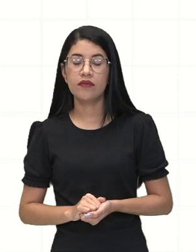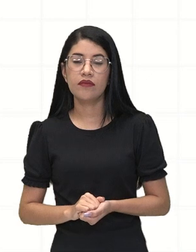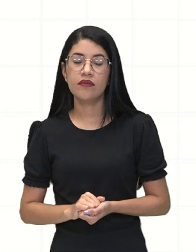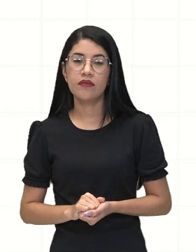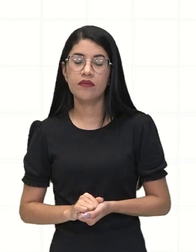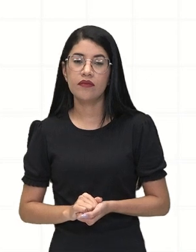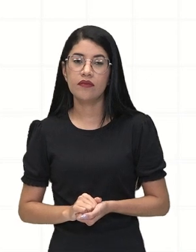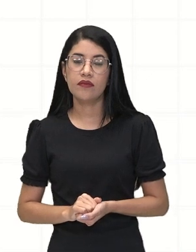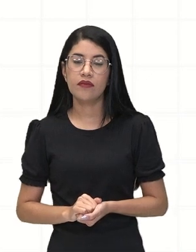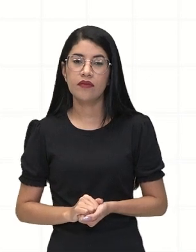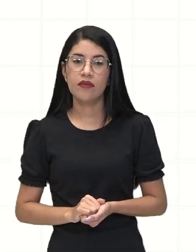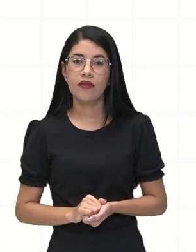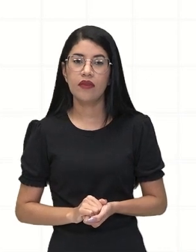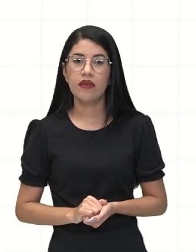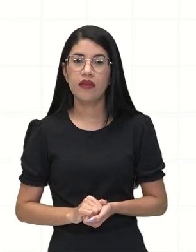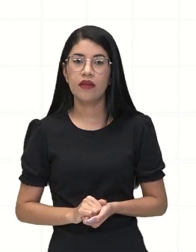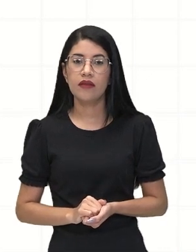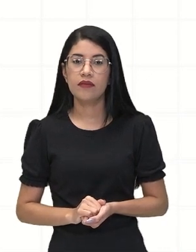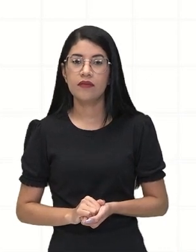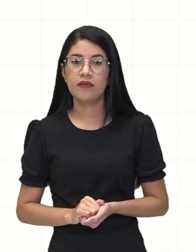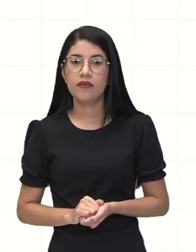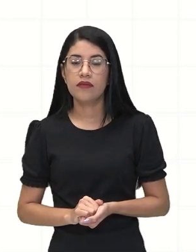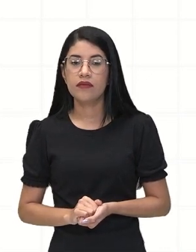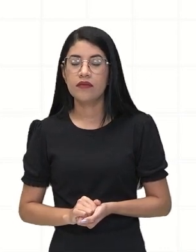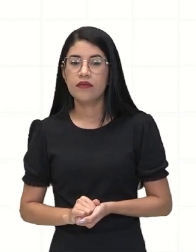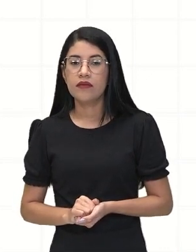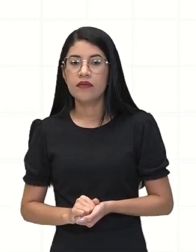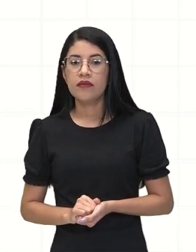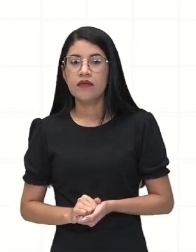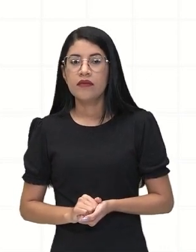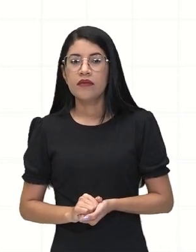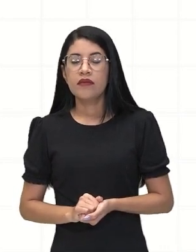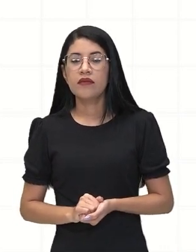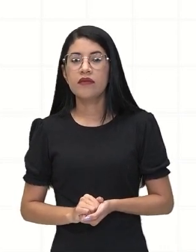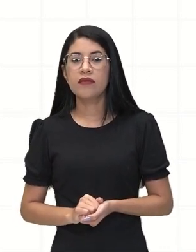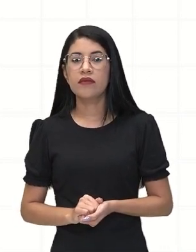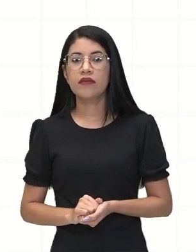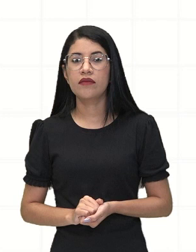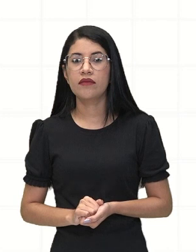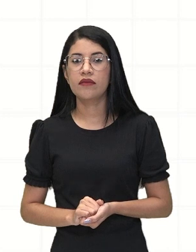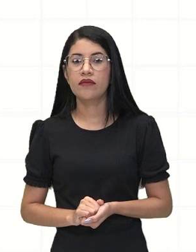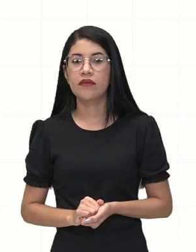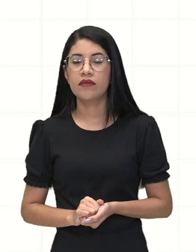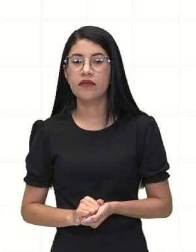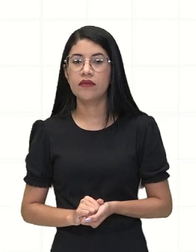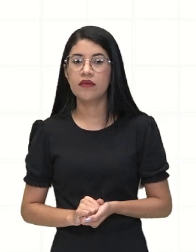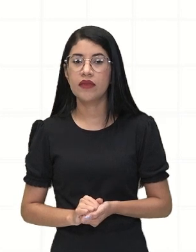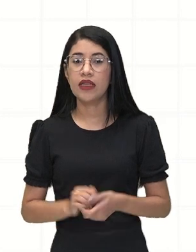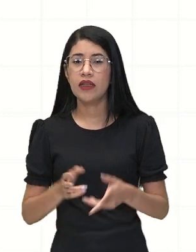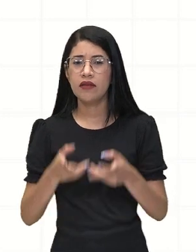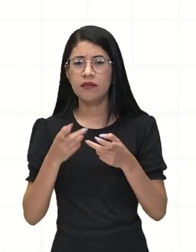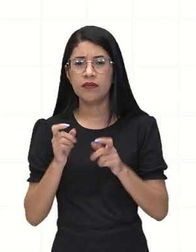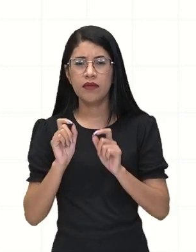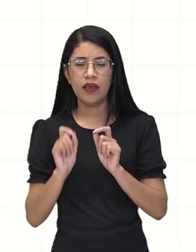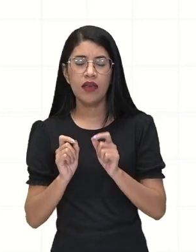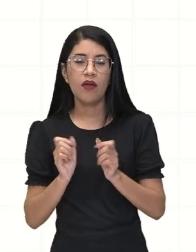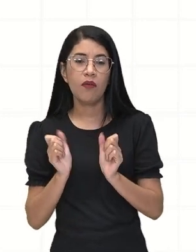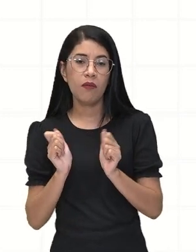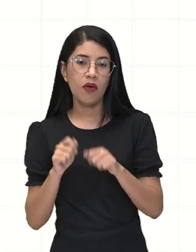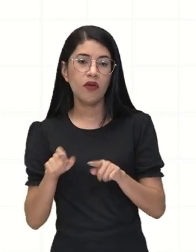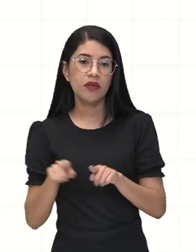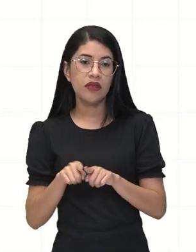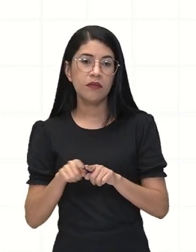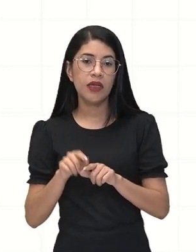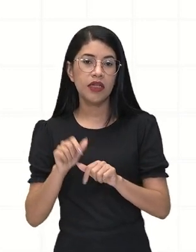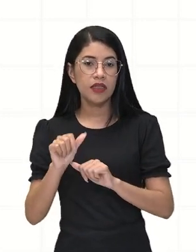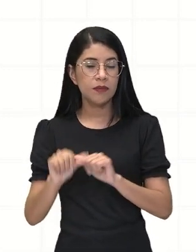em evidência, que é o fator comum, A mais B. Se eu observar agora, eu tenho como escrever novamente, eu